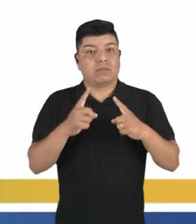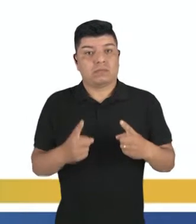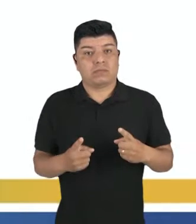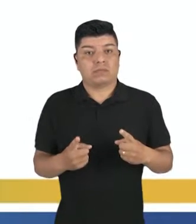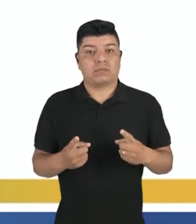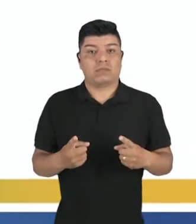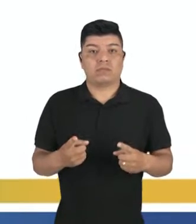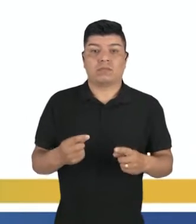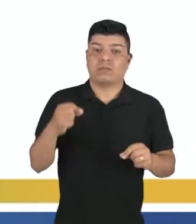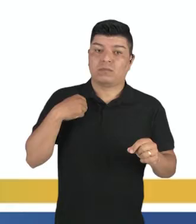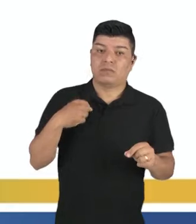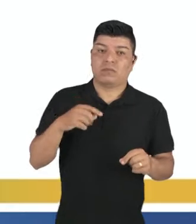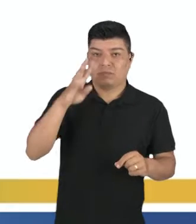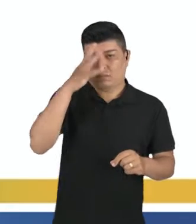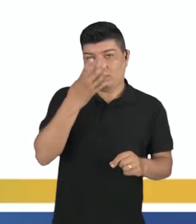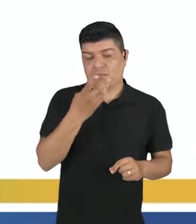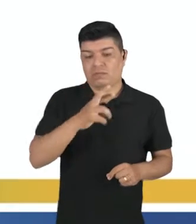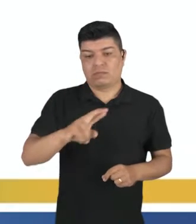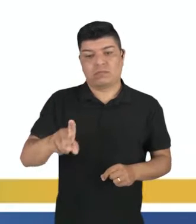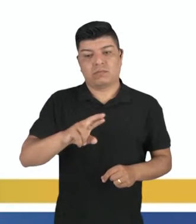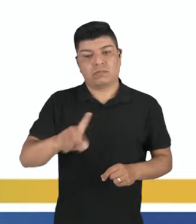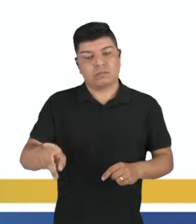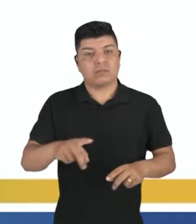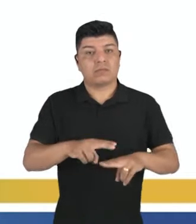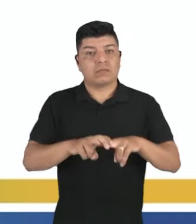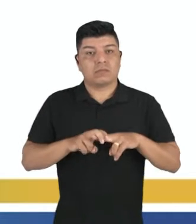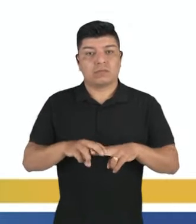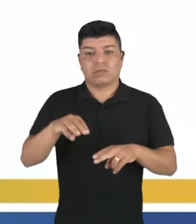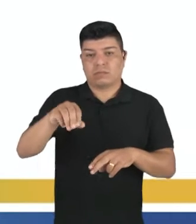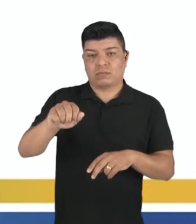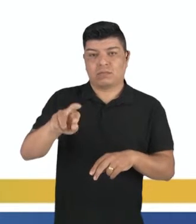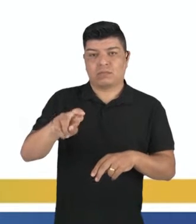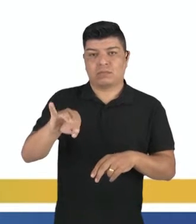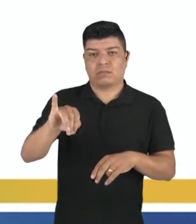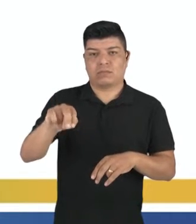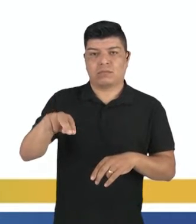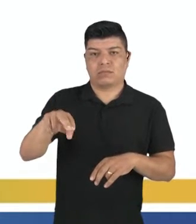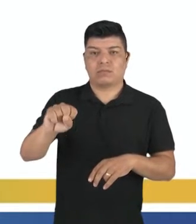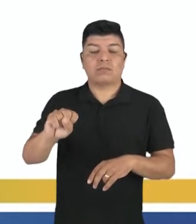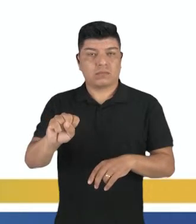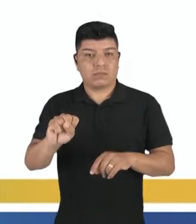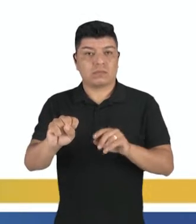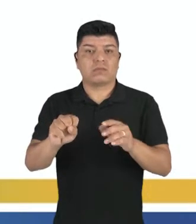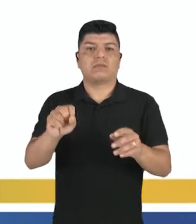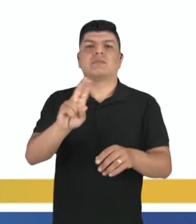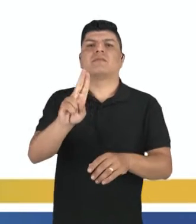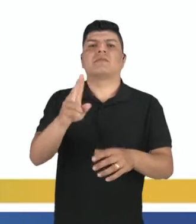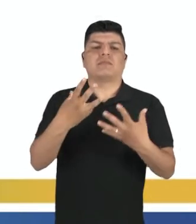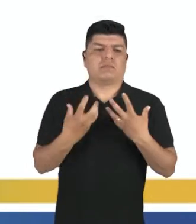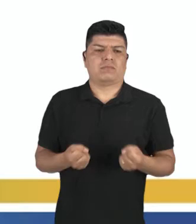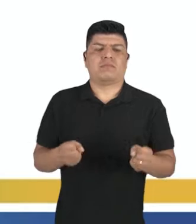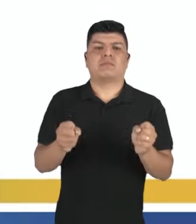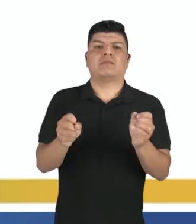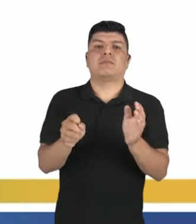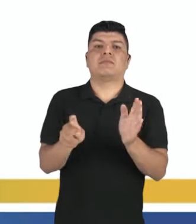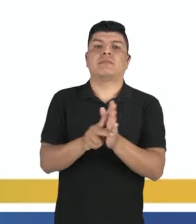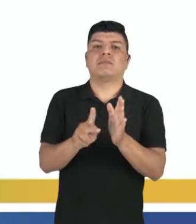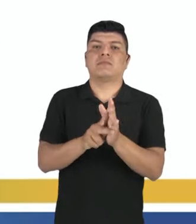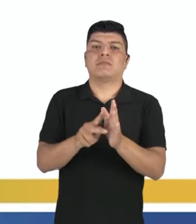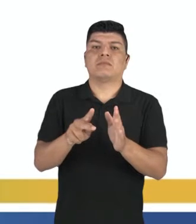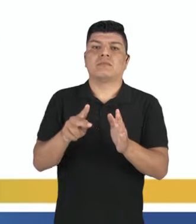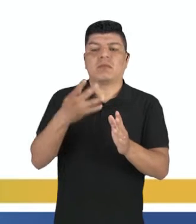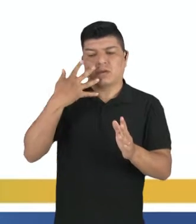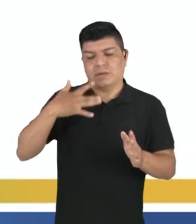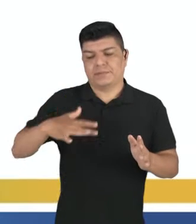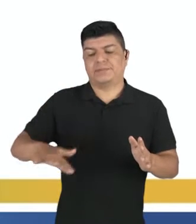é decisivo. De acordo com Martins, essa apropriação do nome se dá em várias fases. Na